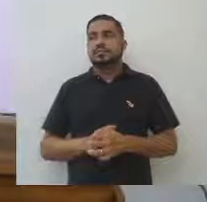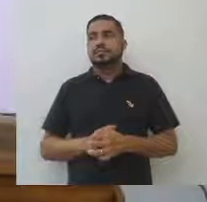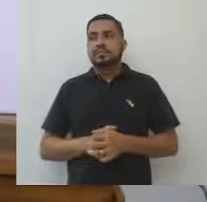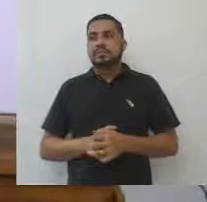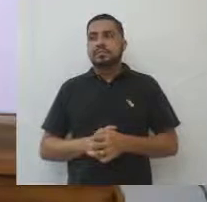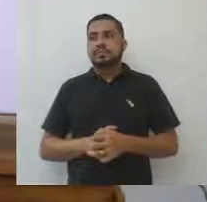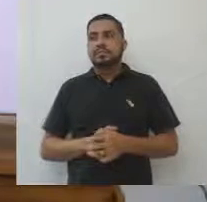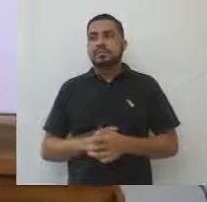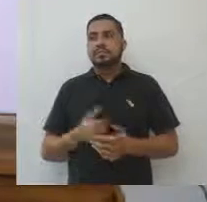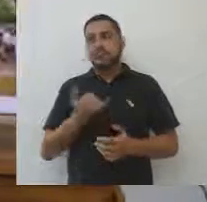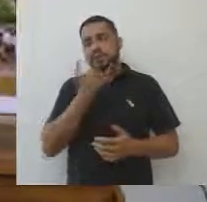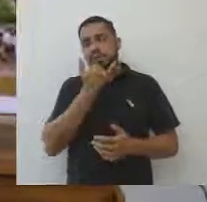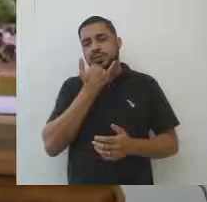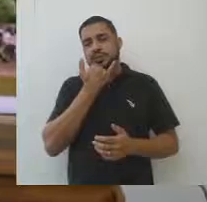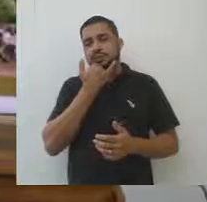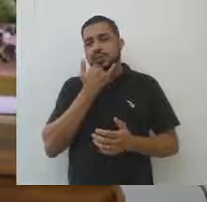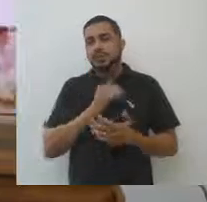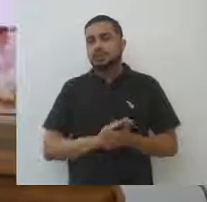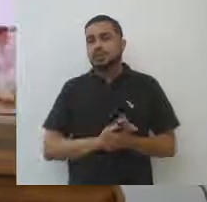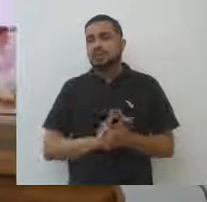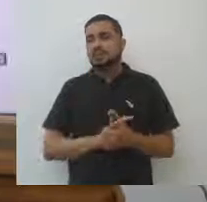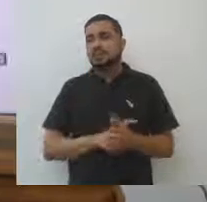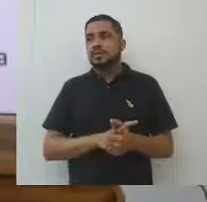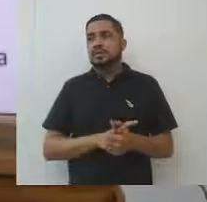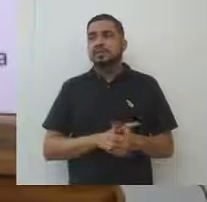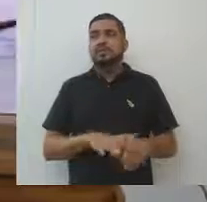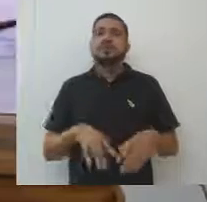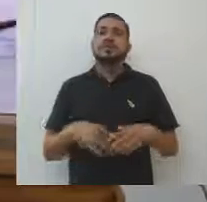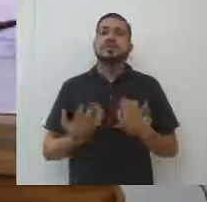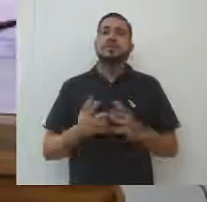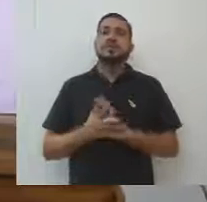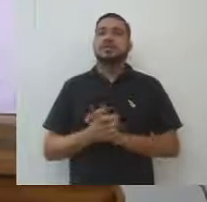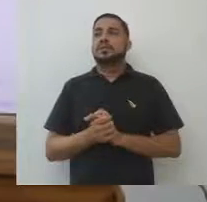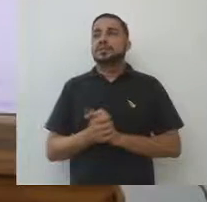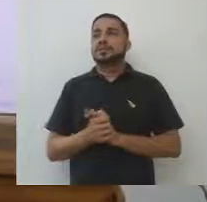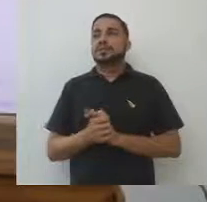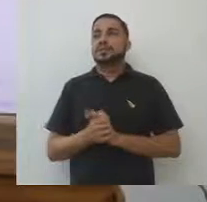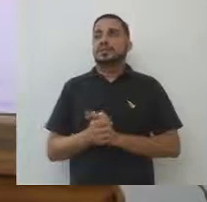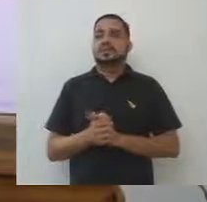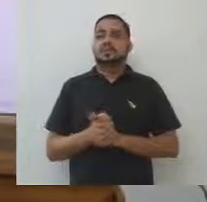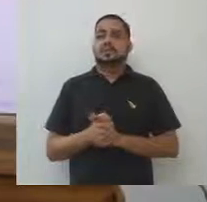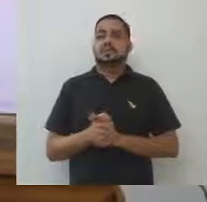Foi. Desculpa aí. Vamos lá, né?